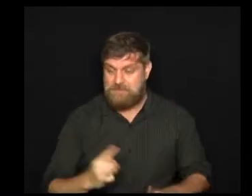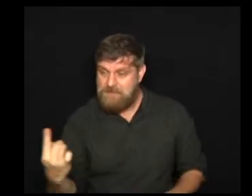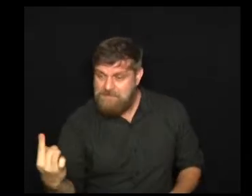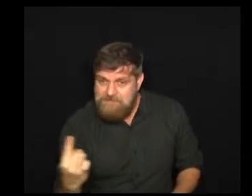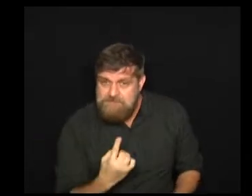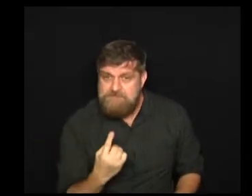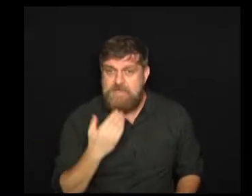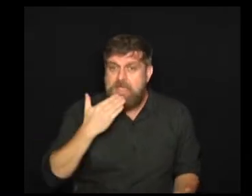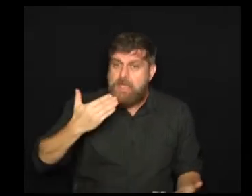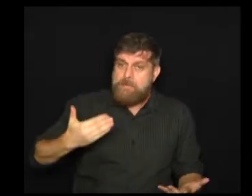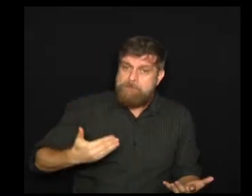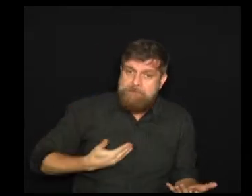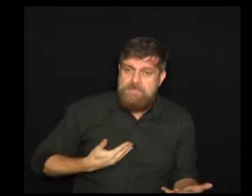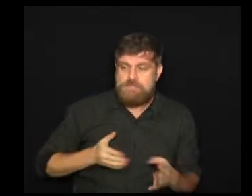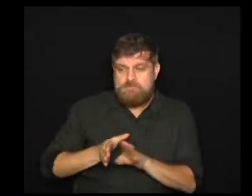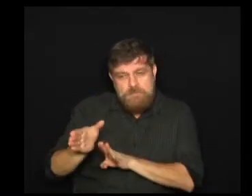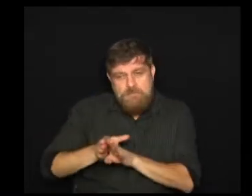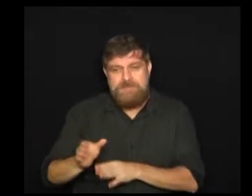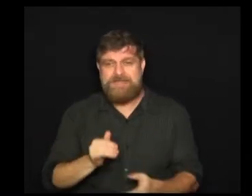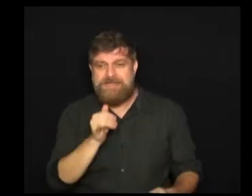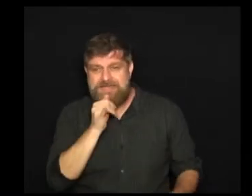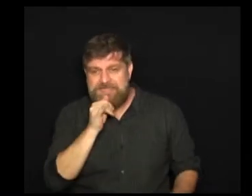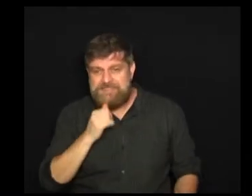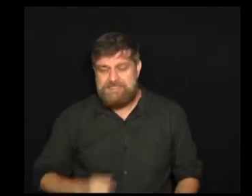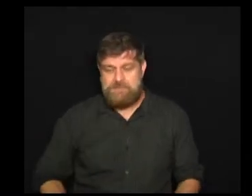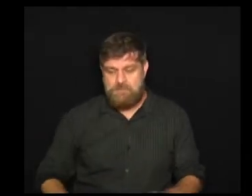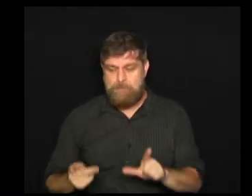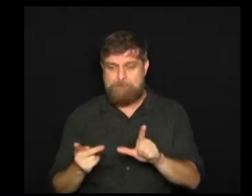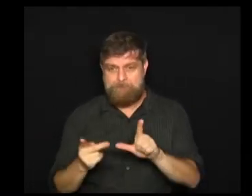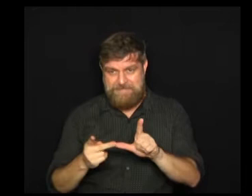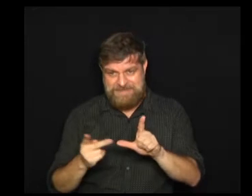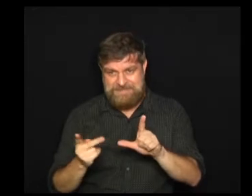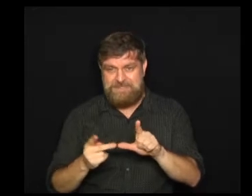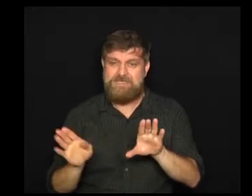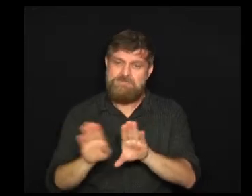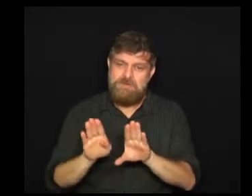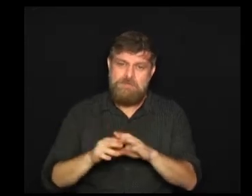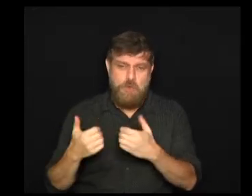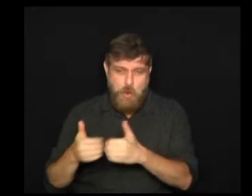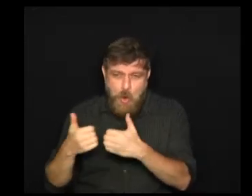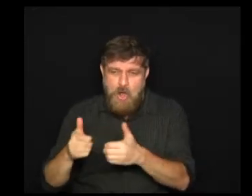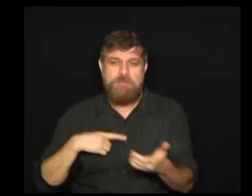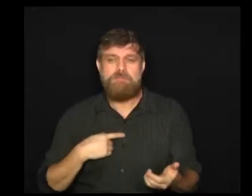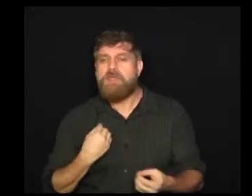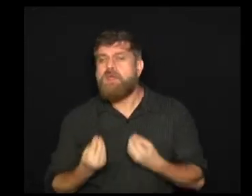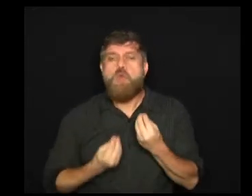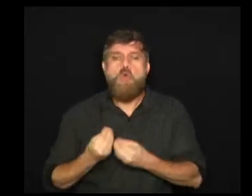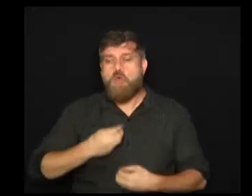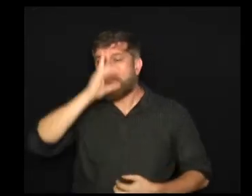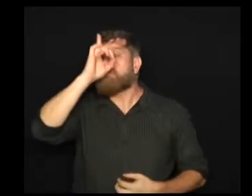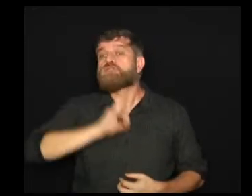ou eu preciso do passe livre federal, eu preciso saber meus direitos para comprar carro, ou eu